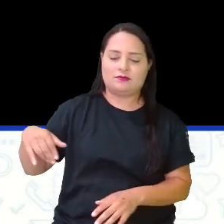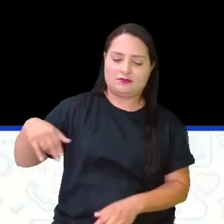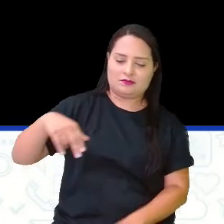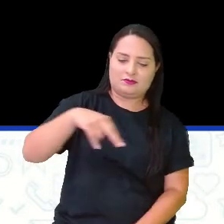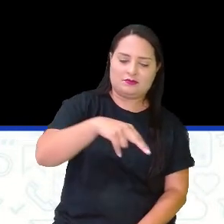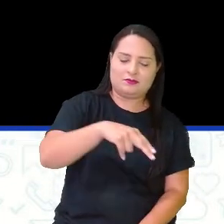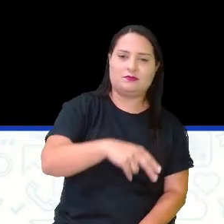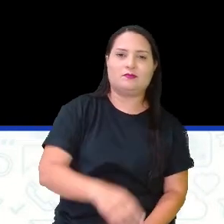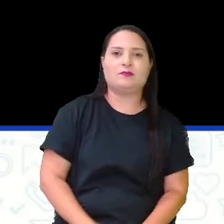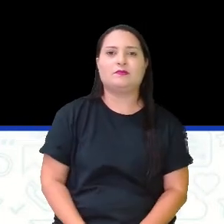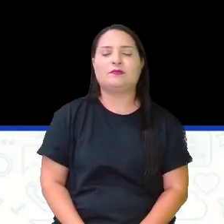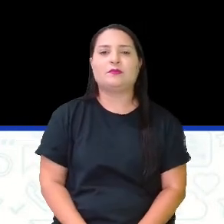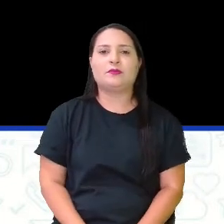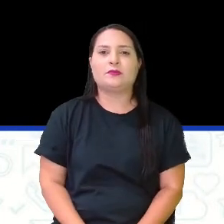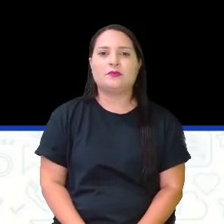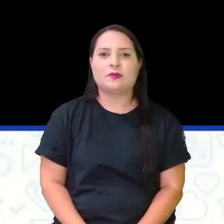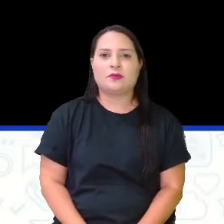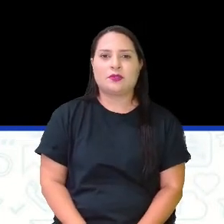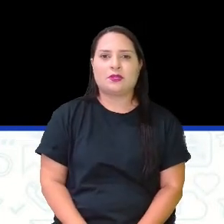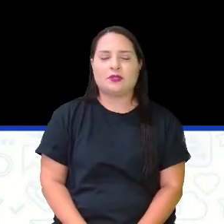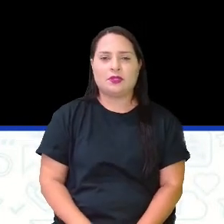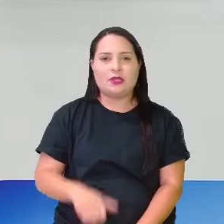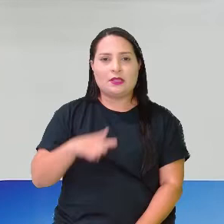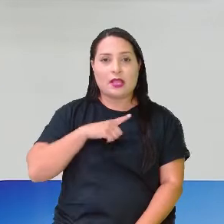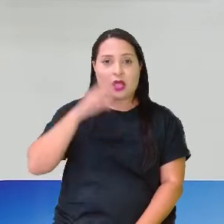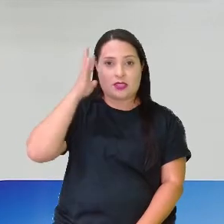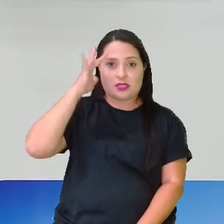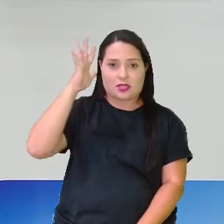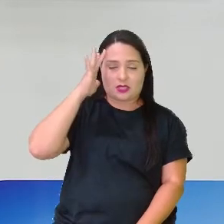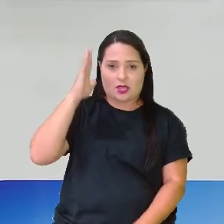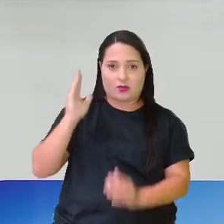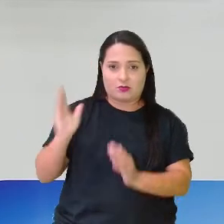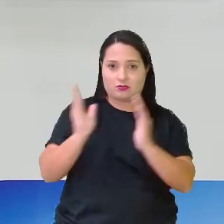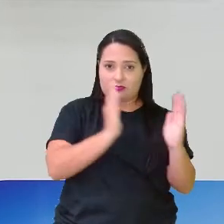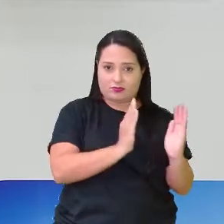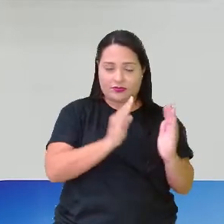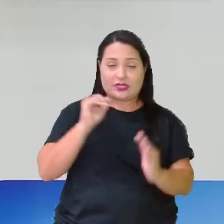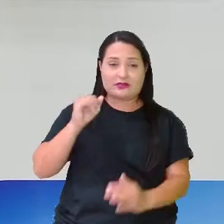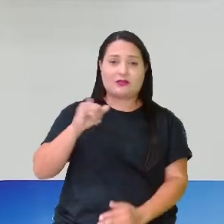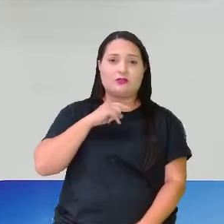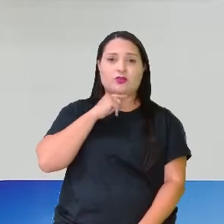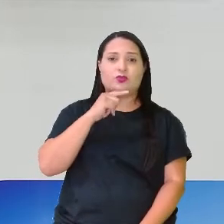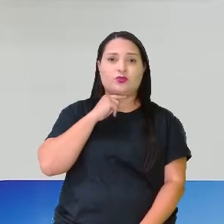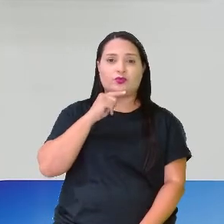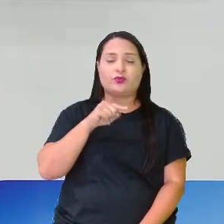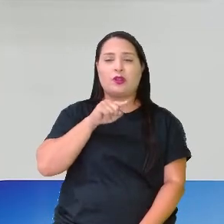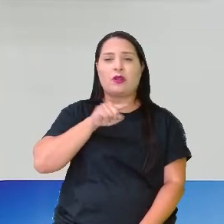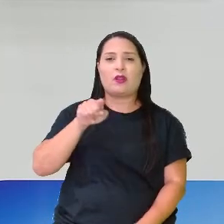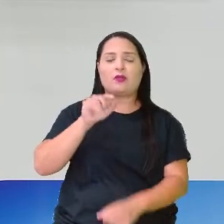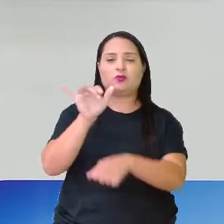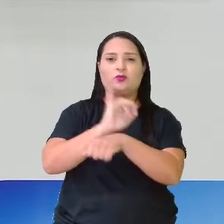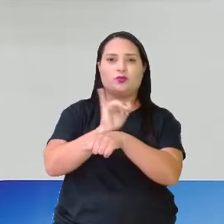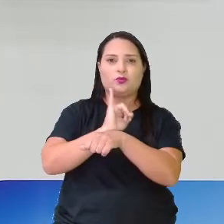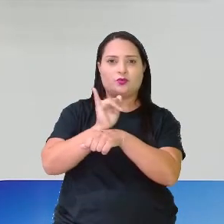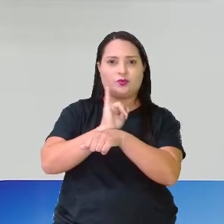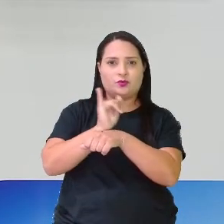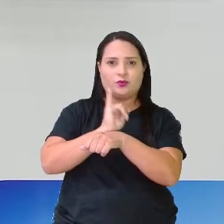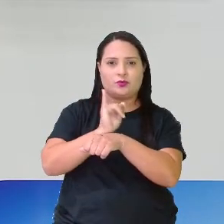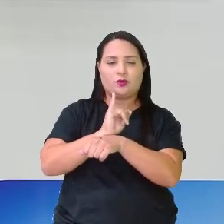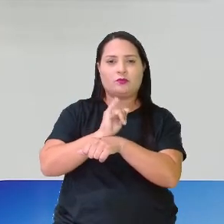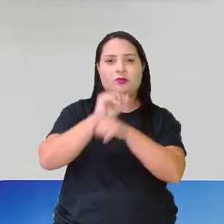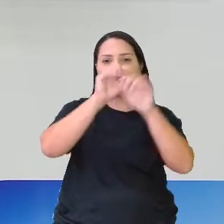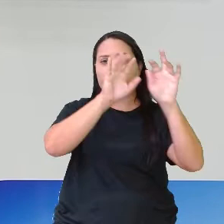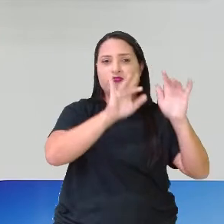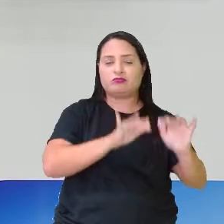certo? Então, essa foi a nossa parte teórica. Se você ficou com alguma dúvida, vai lá no YouTube depois, ou fala aqui no